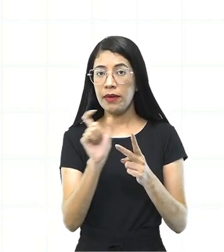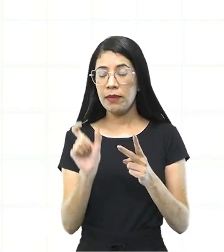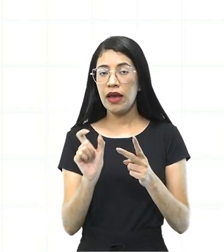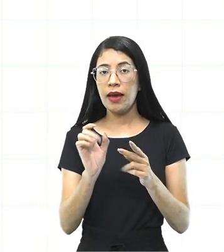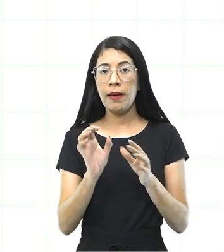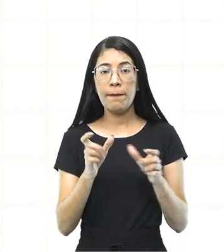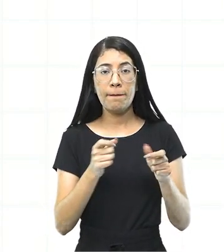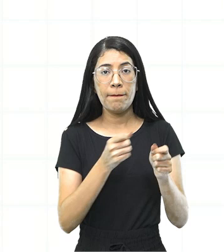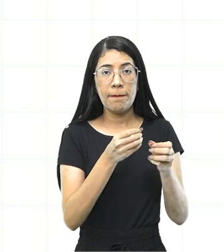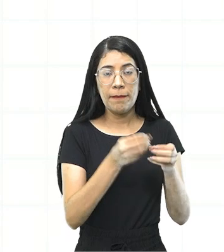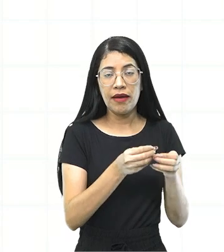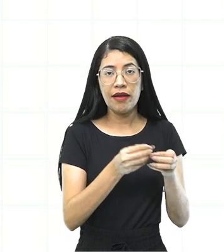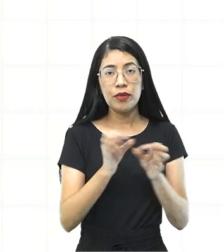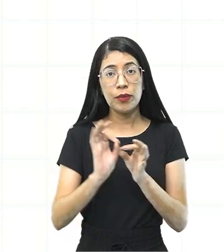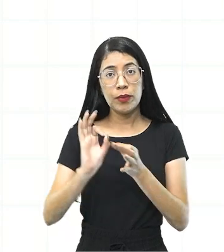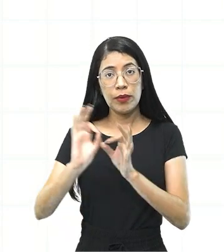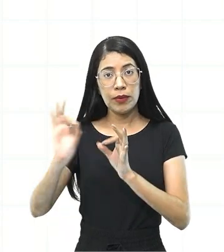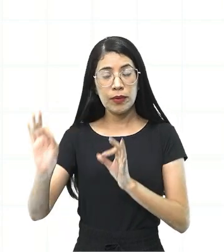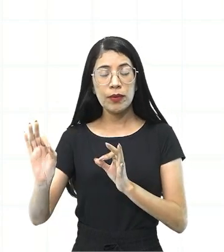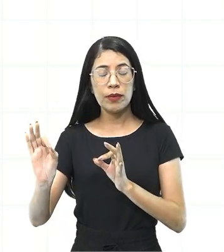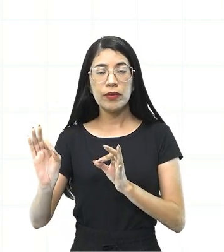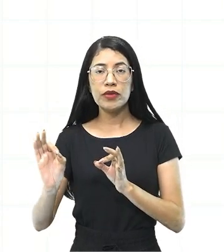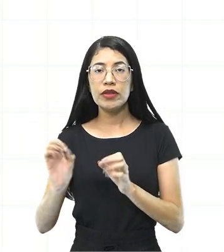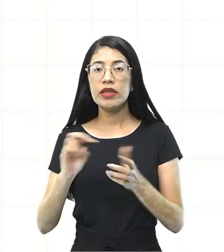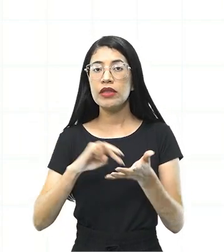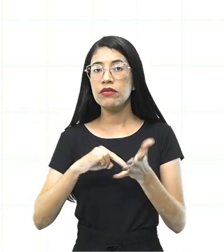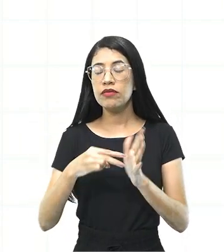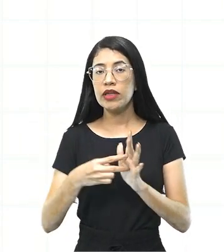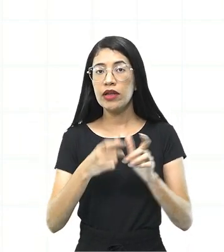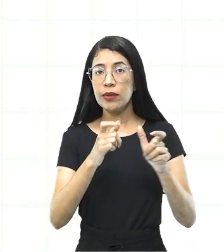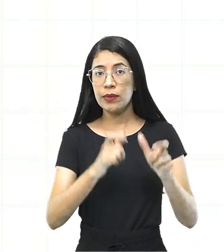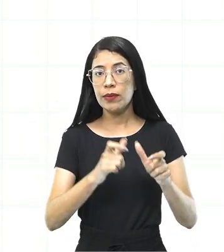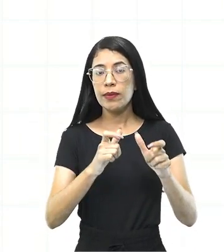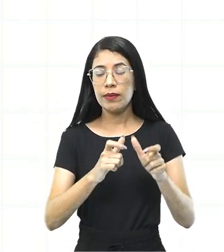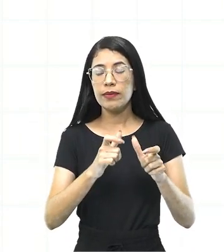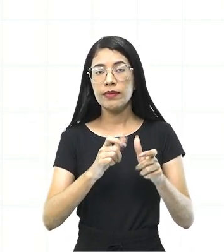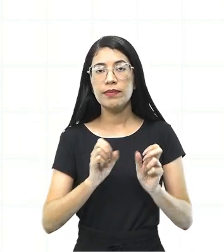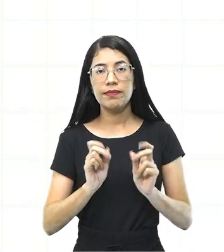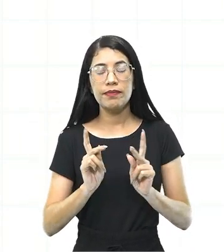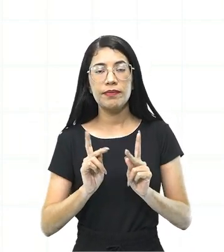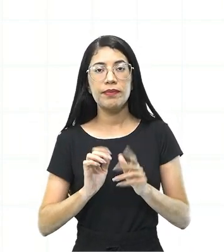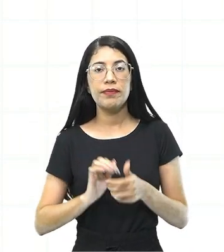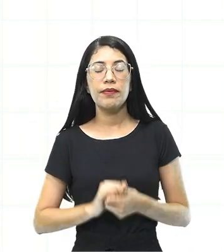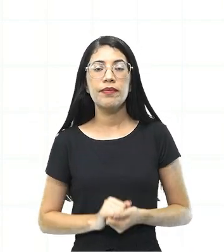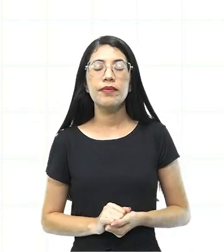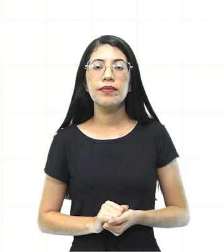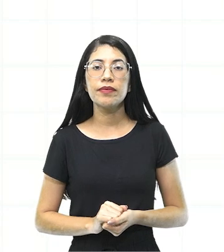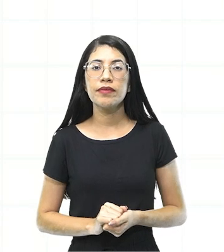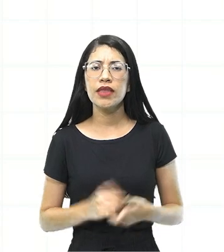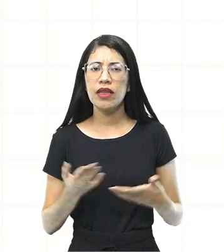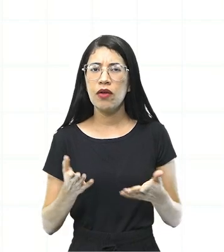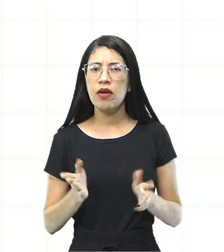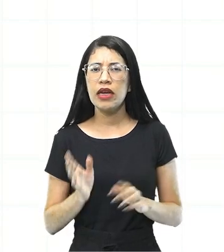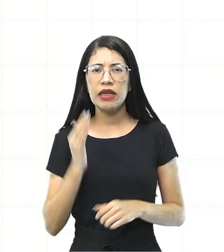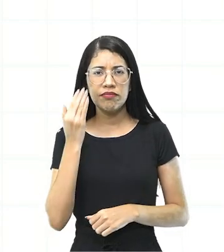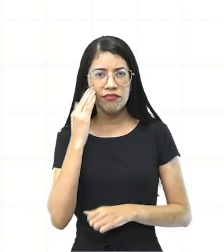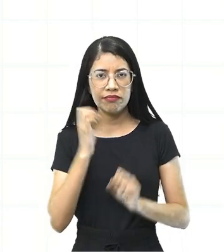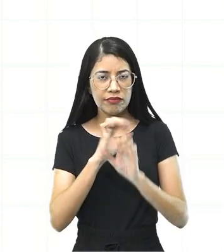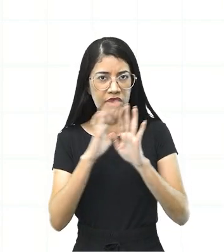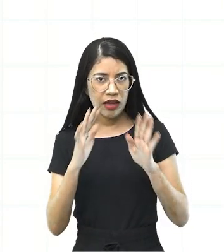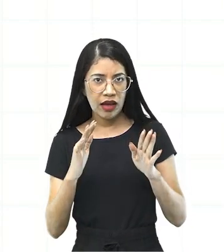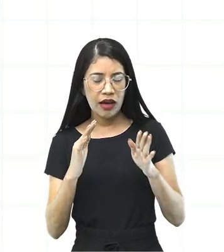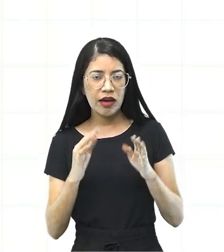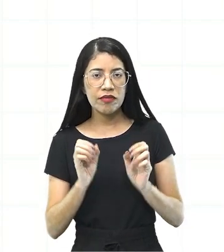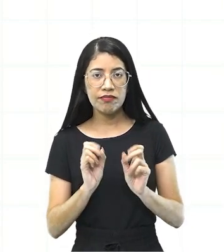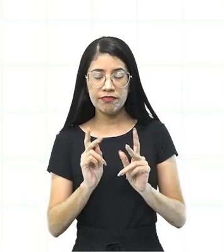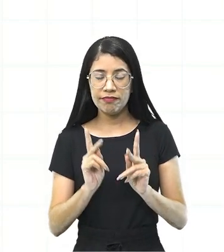e longe. Essas duas palavras dão ideia de lugar. Ok? Até aqui tudo certinho?